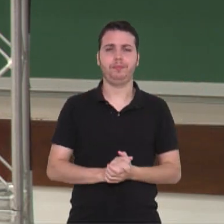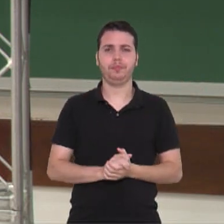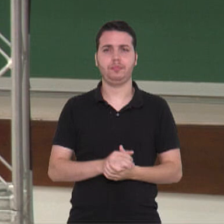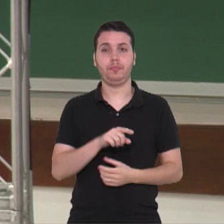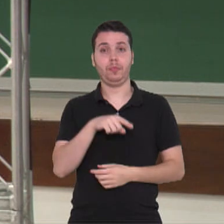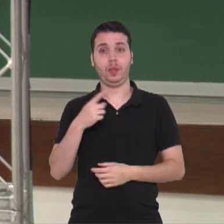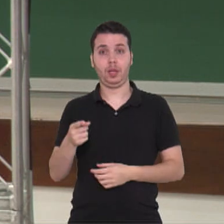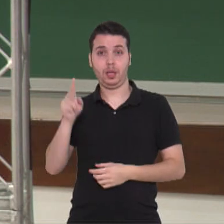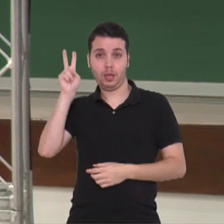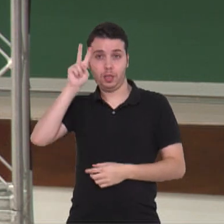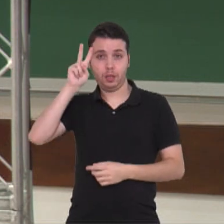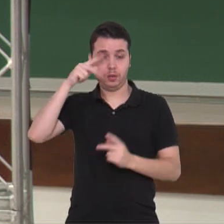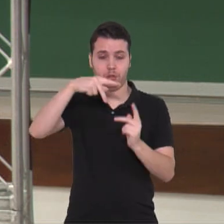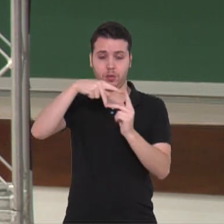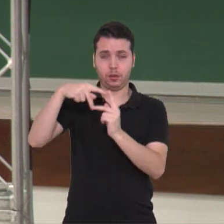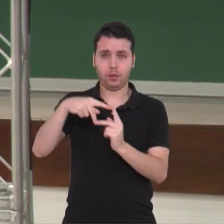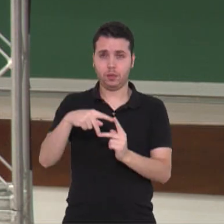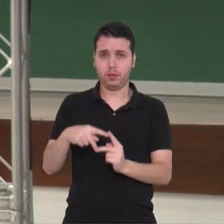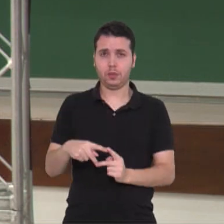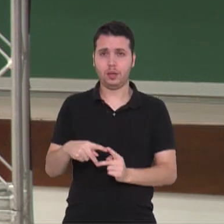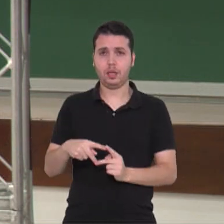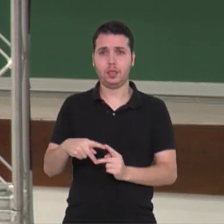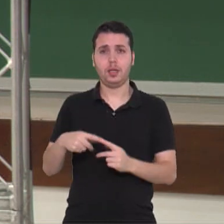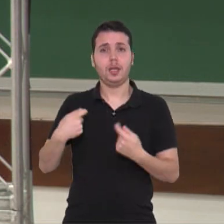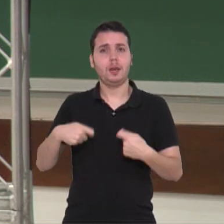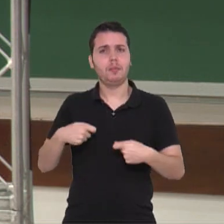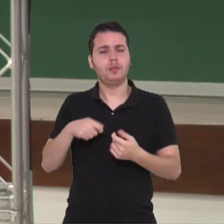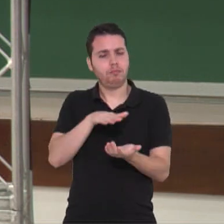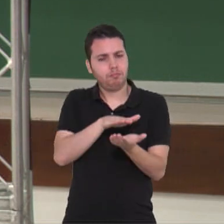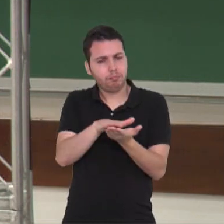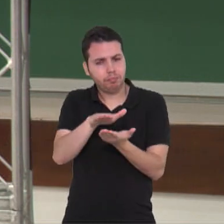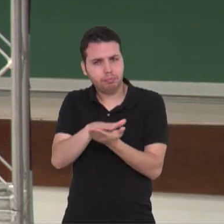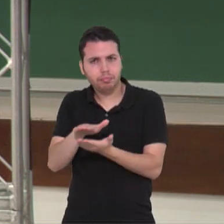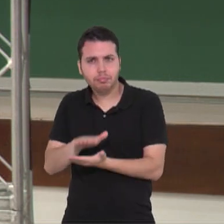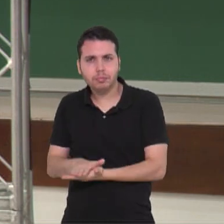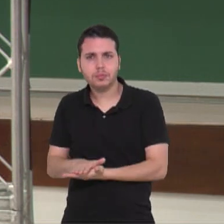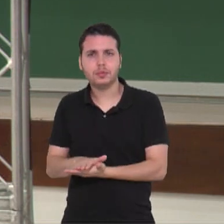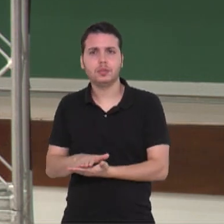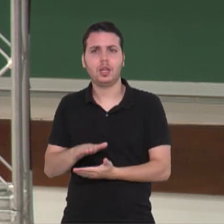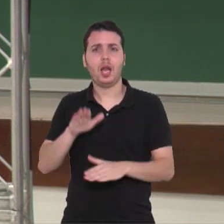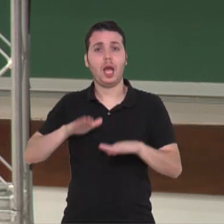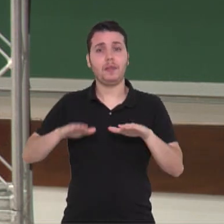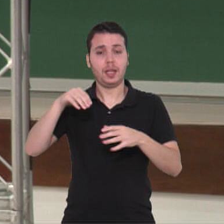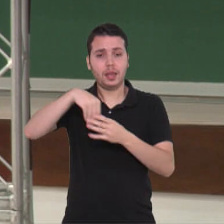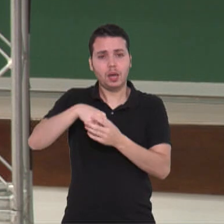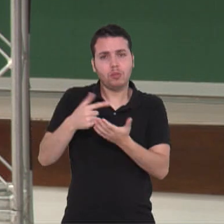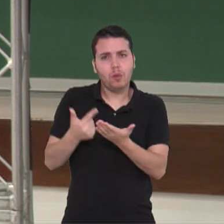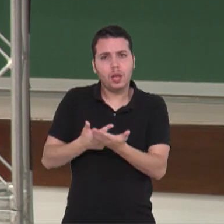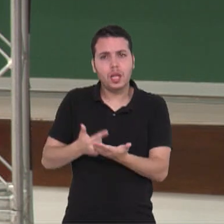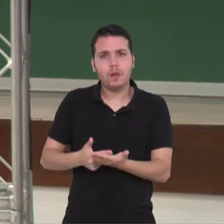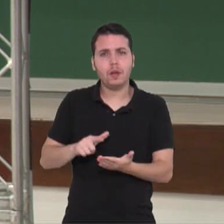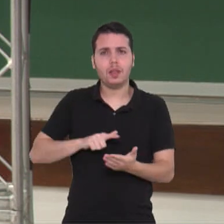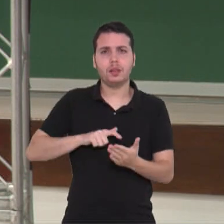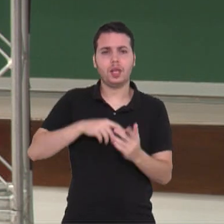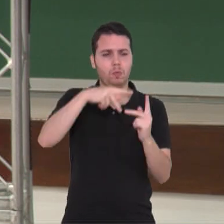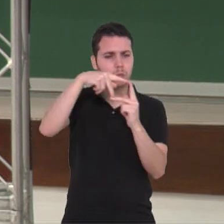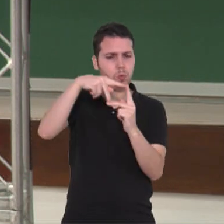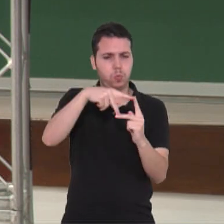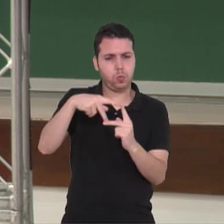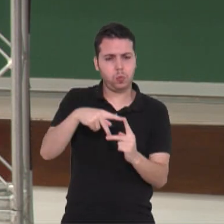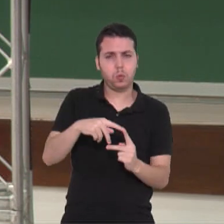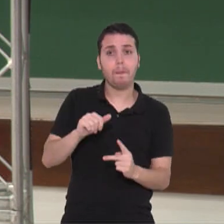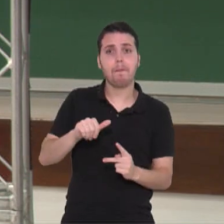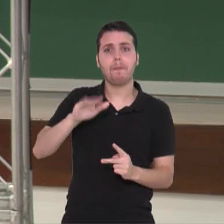em quadrinho, ela tem que ser publicada, muitas vezes ela é no livro, ela tem mais quadrinhos,